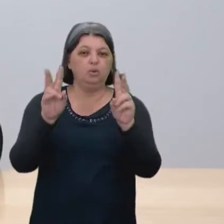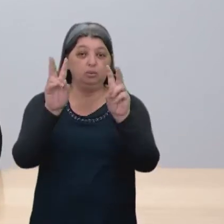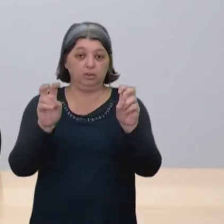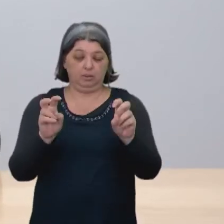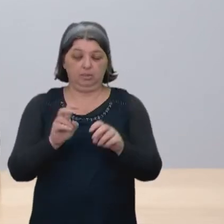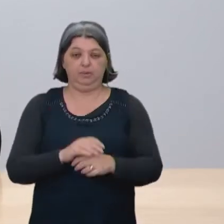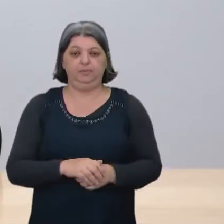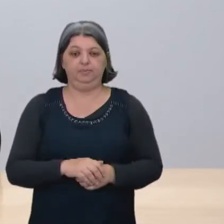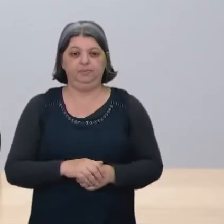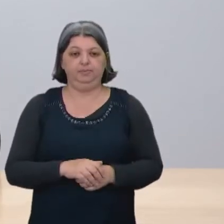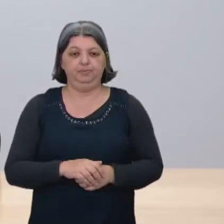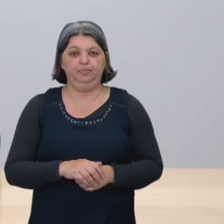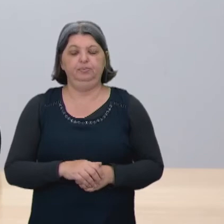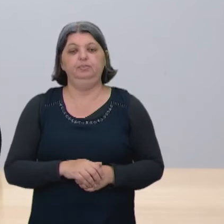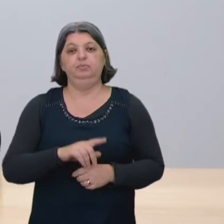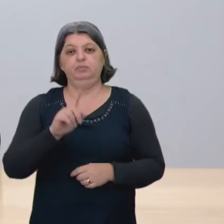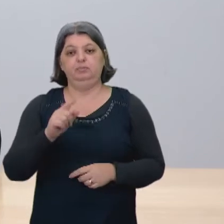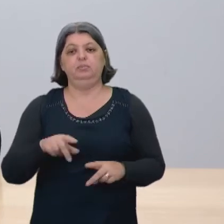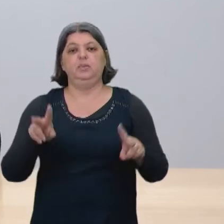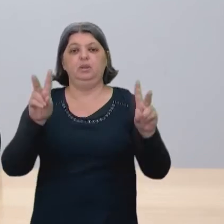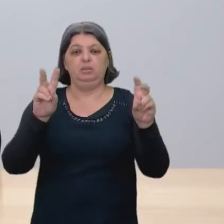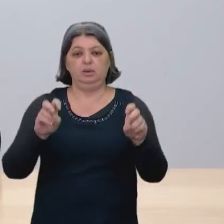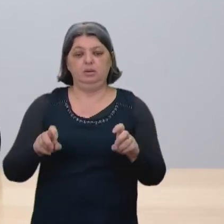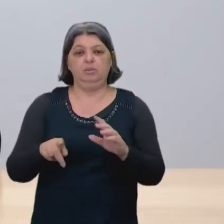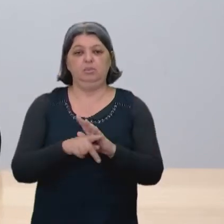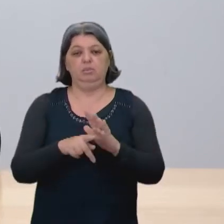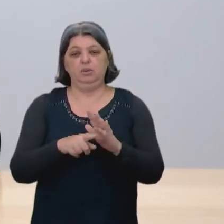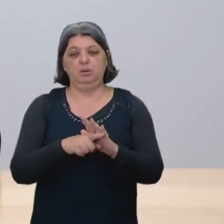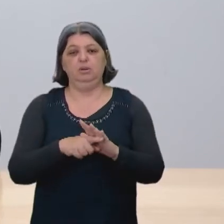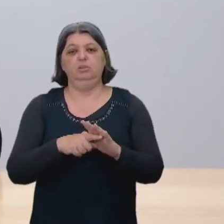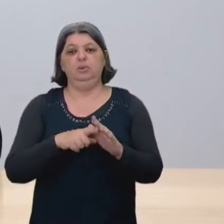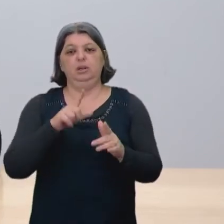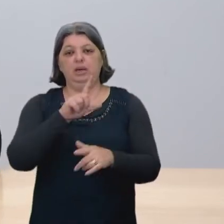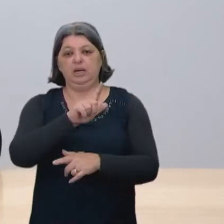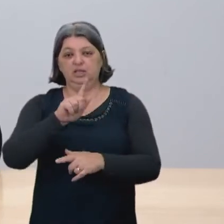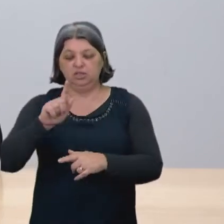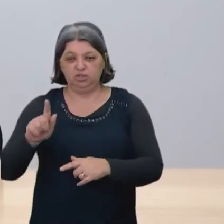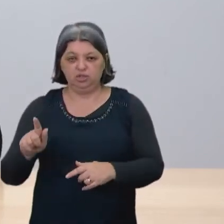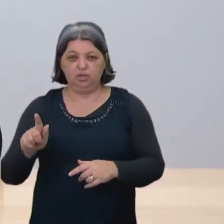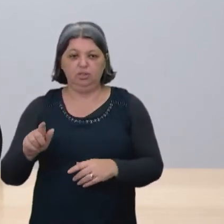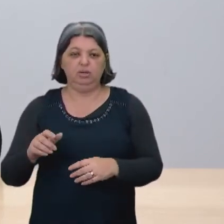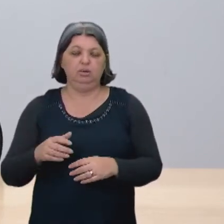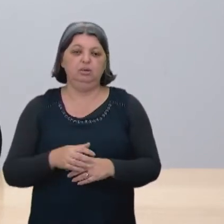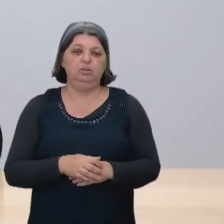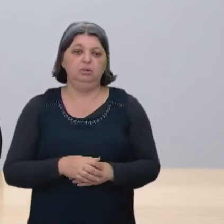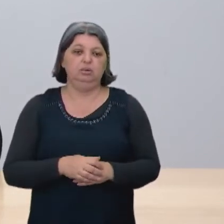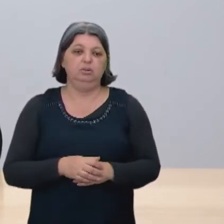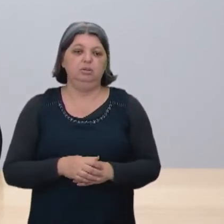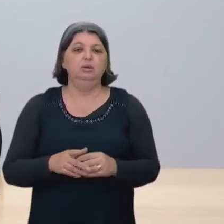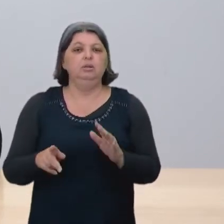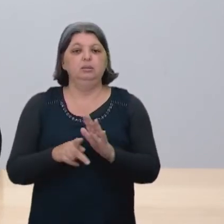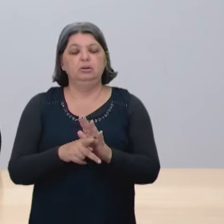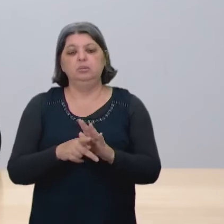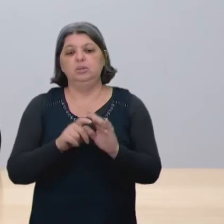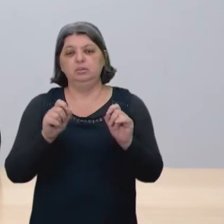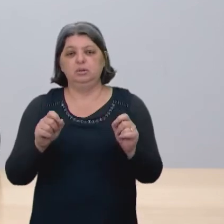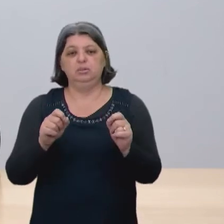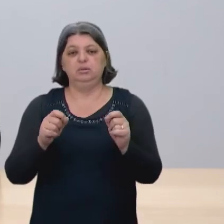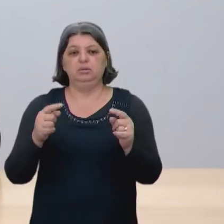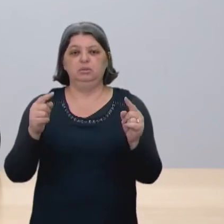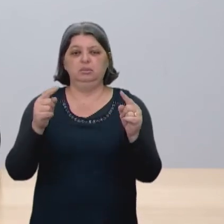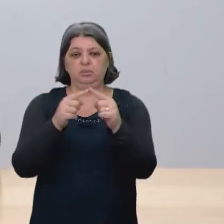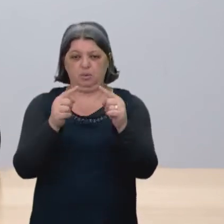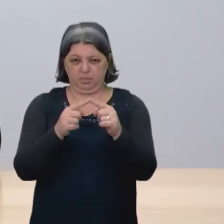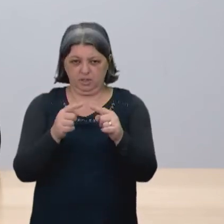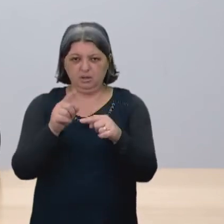E se esse tema, se as linguagens multissemióticas aí, os recursos multissemióticos, eles estão se conversando. Nesse